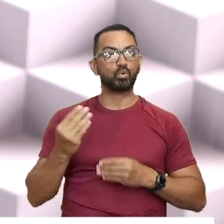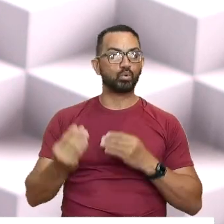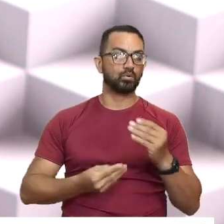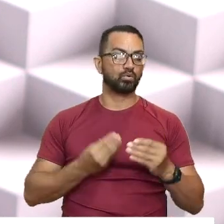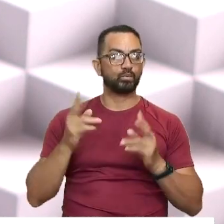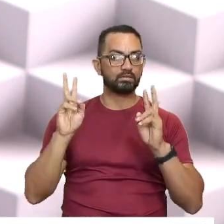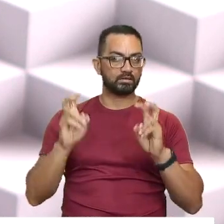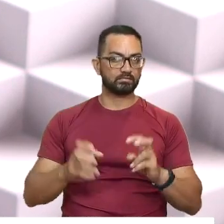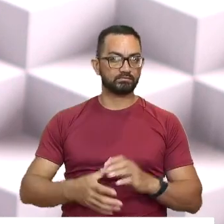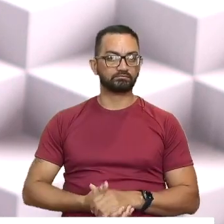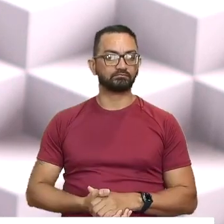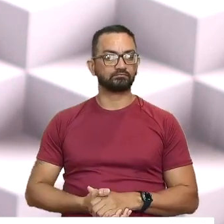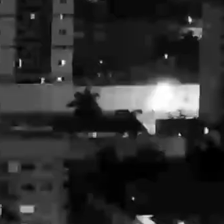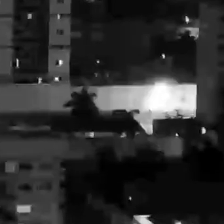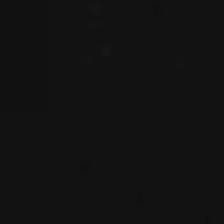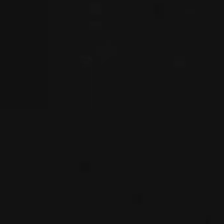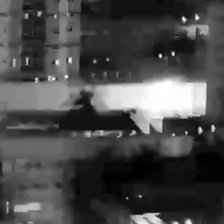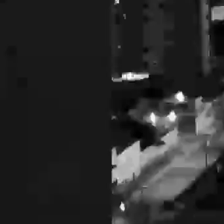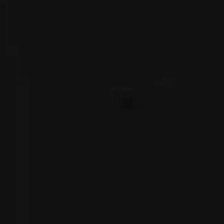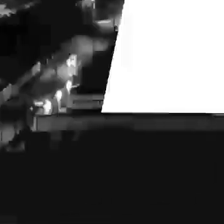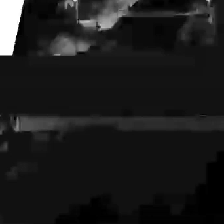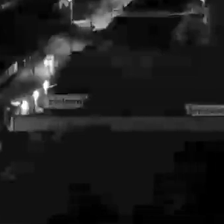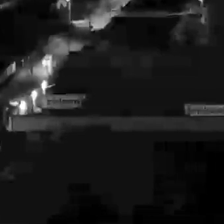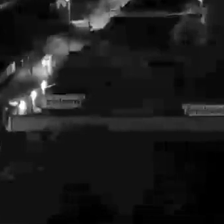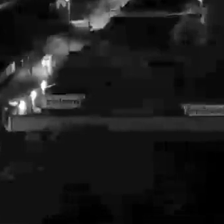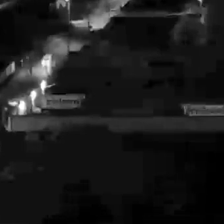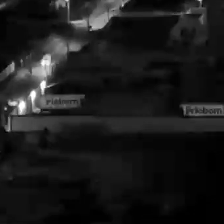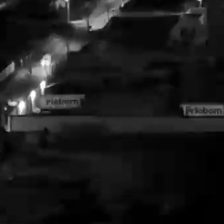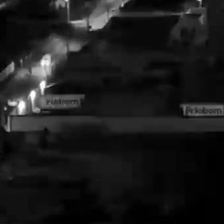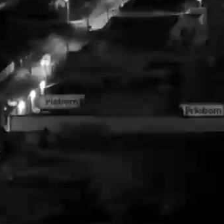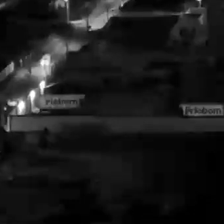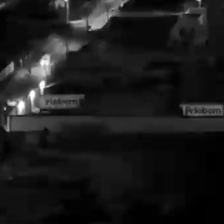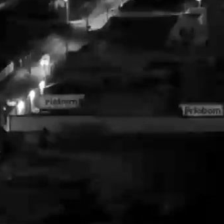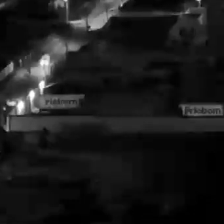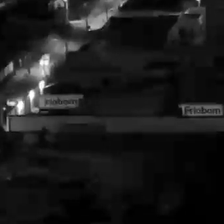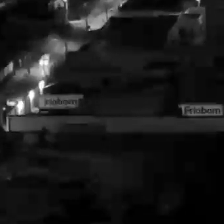busca um posicionamento também sobre o assunto. Imperatriz Online.